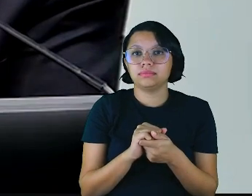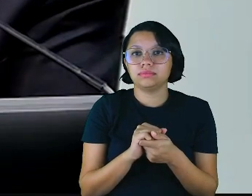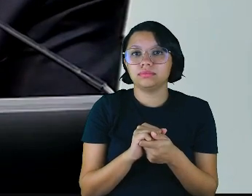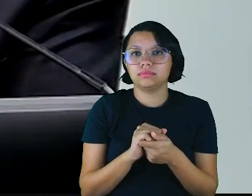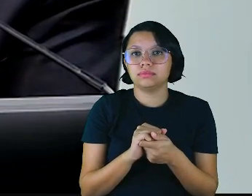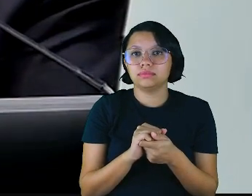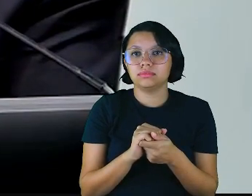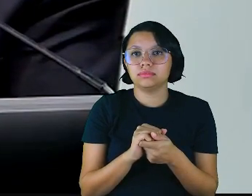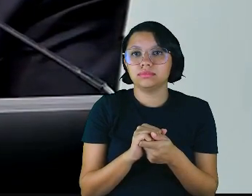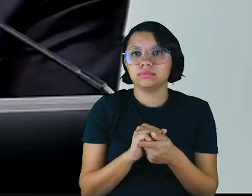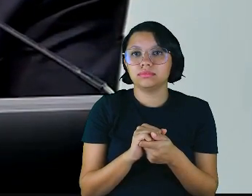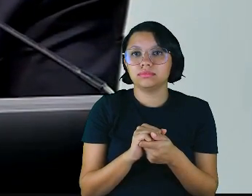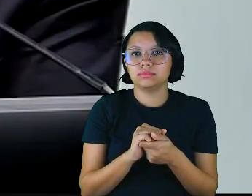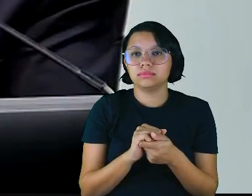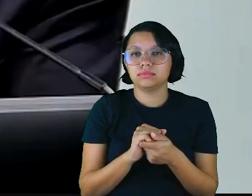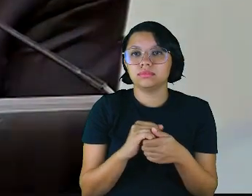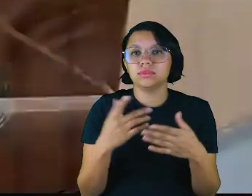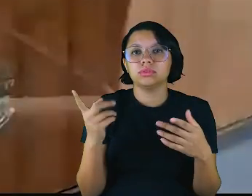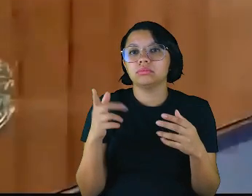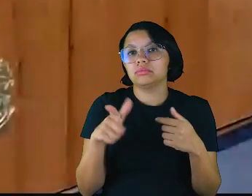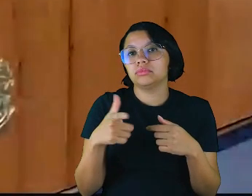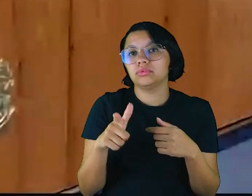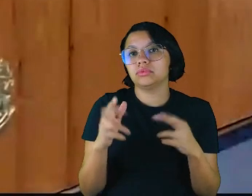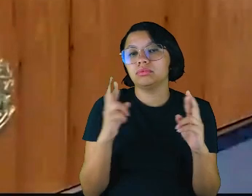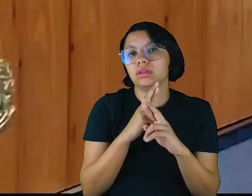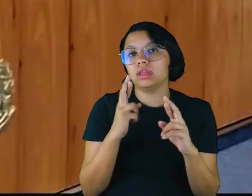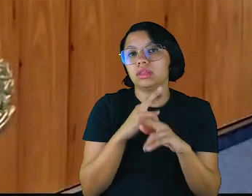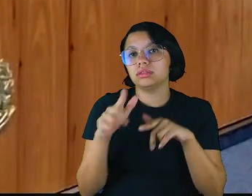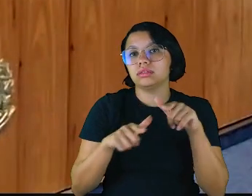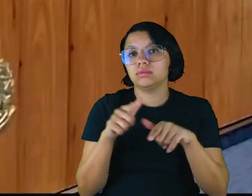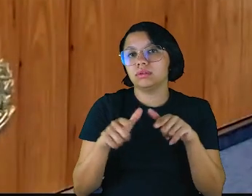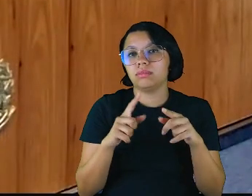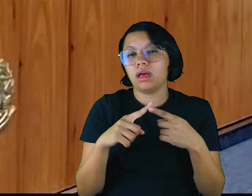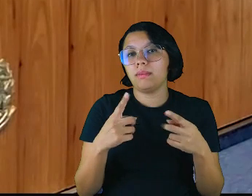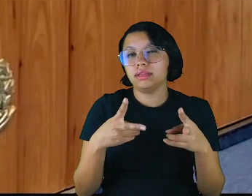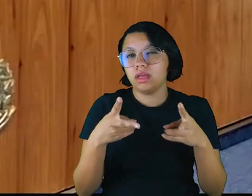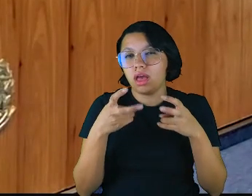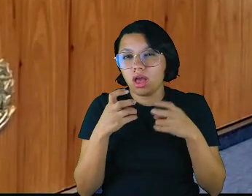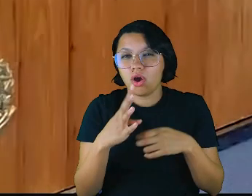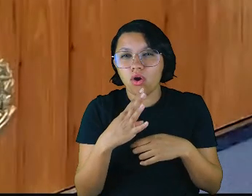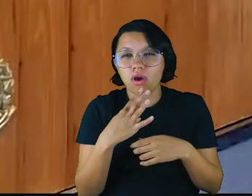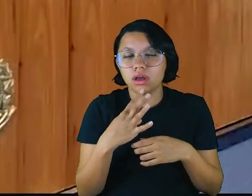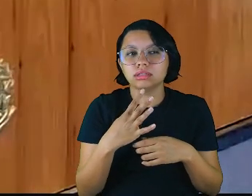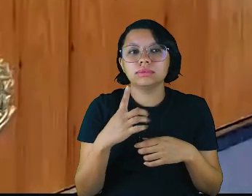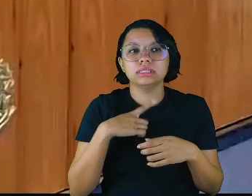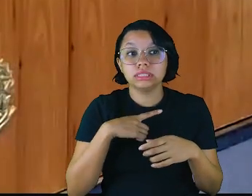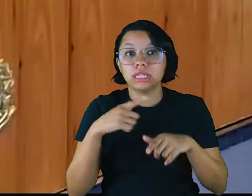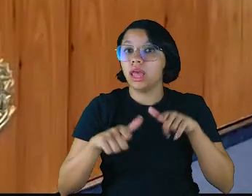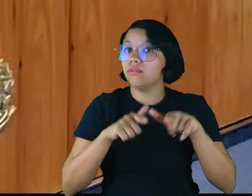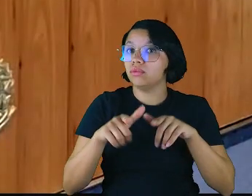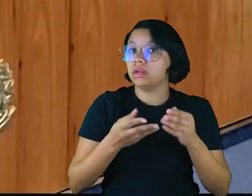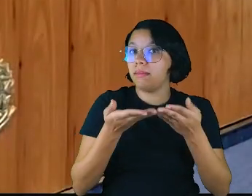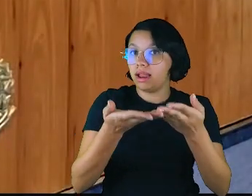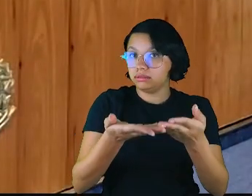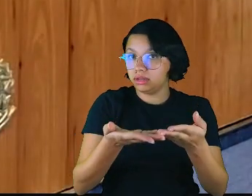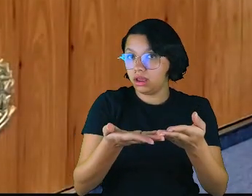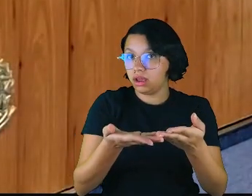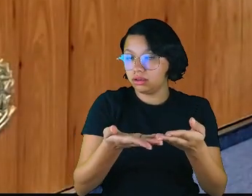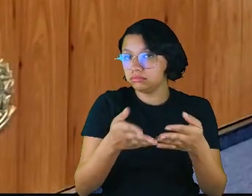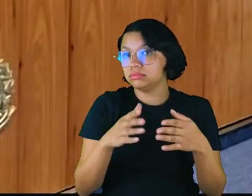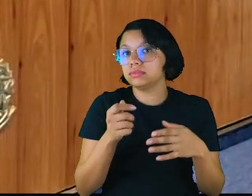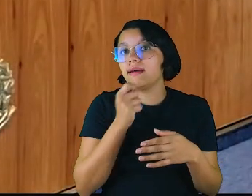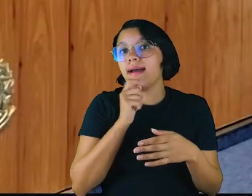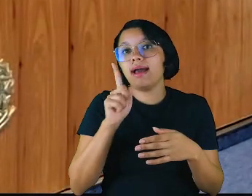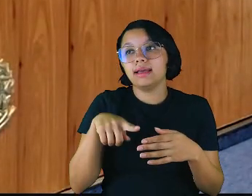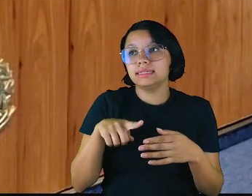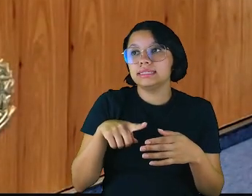Sim. Exatamente. Não tem vínculo empregatício, mas tem o reconhecimento aqui de que houve uma prestação de trabalho, de serviço.